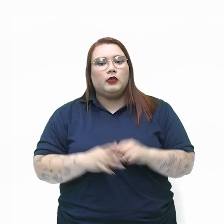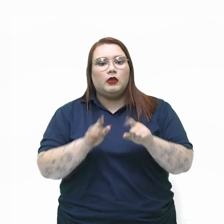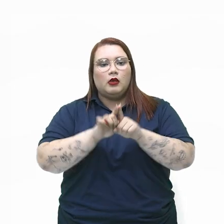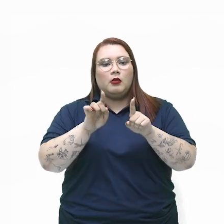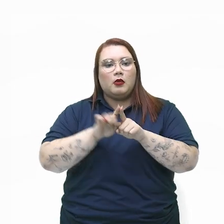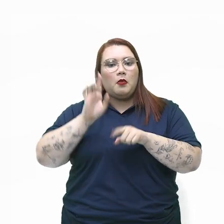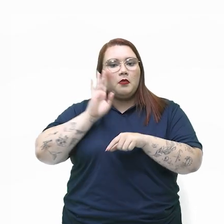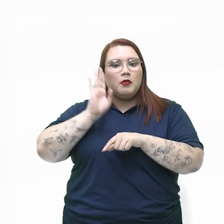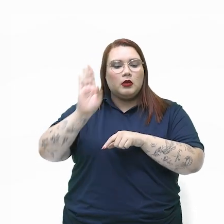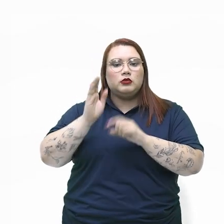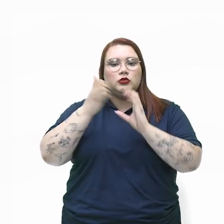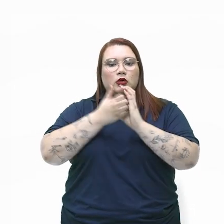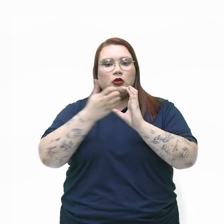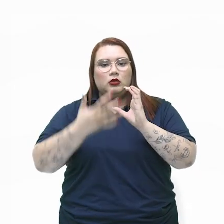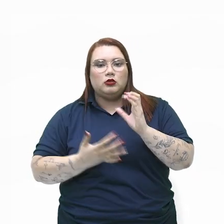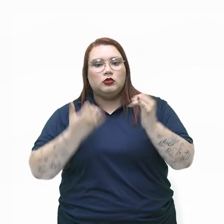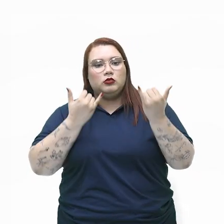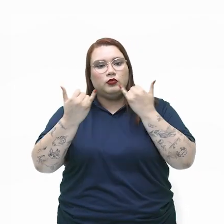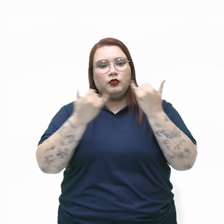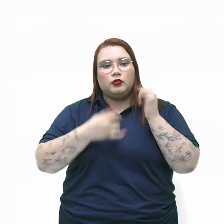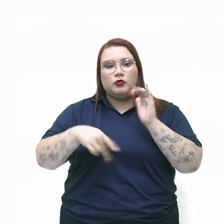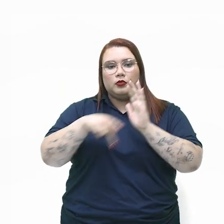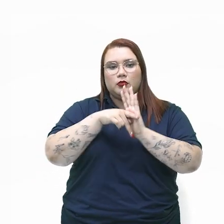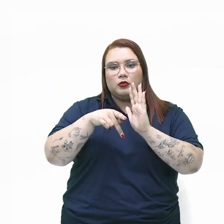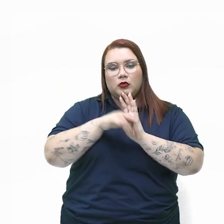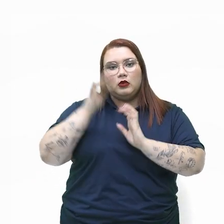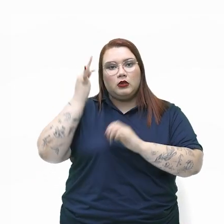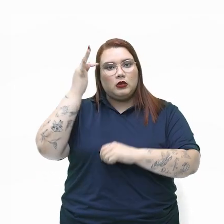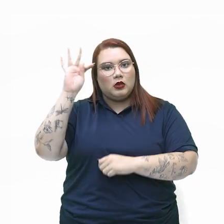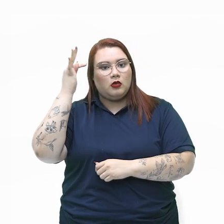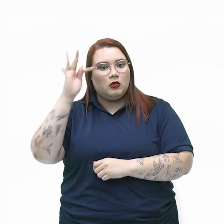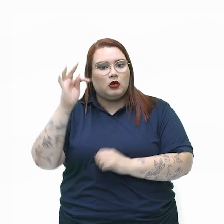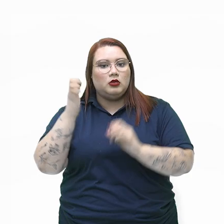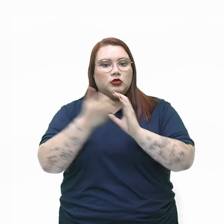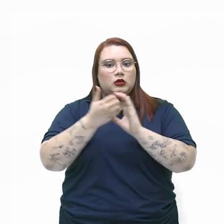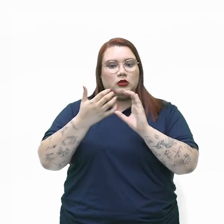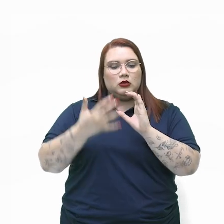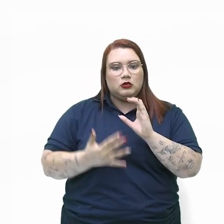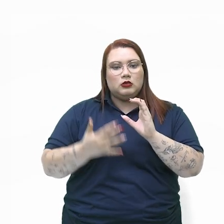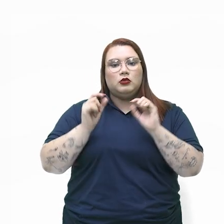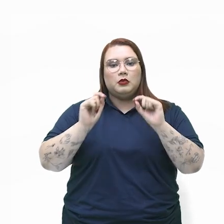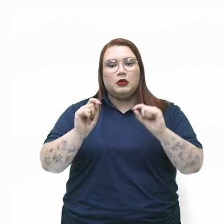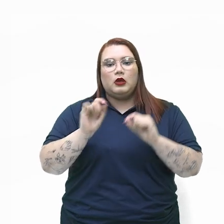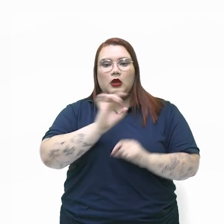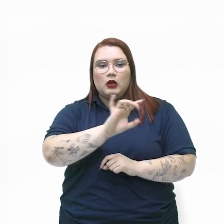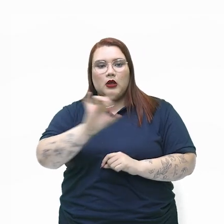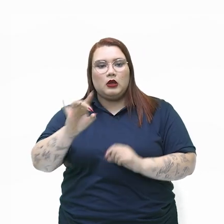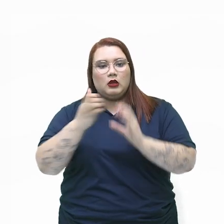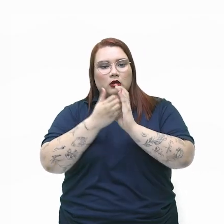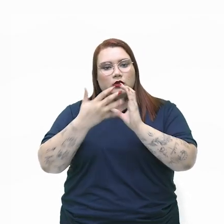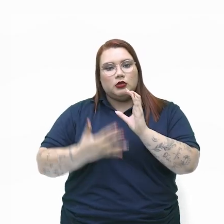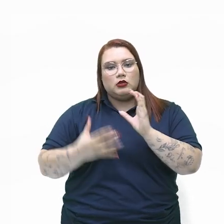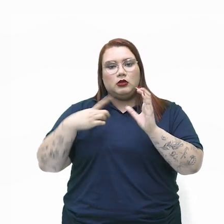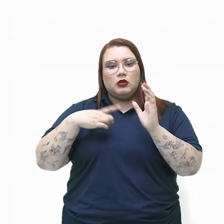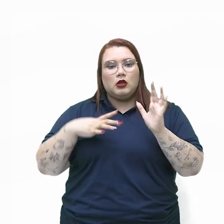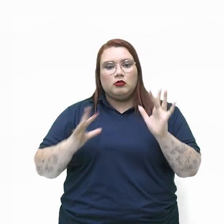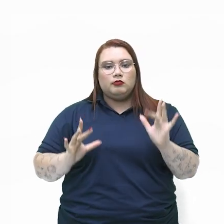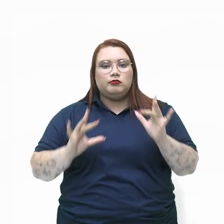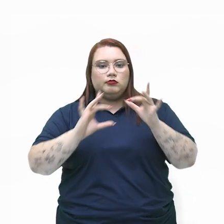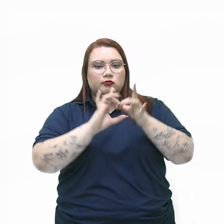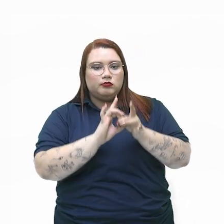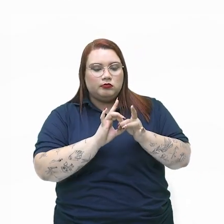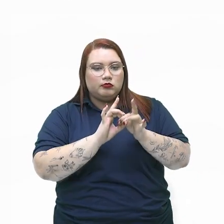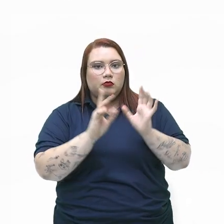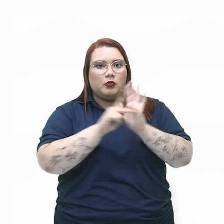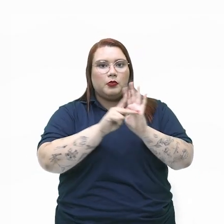para geração, o princípio da segregação dos caracteres, alelos ou lei da segregação, né, afirma que cada